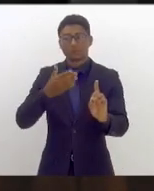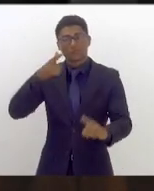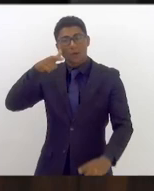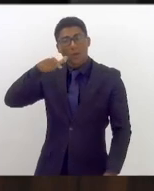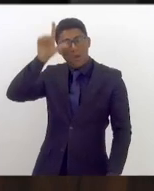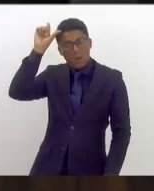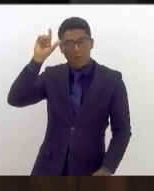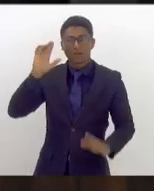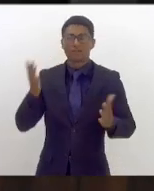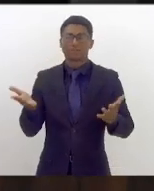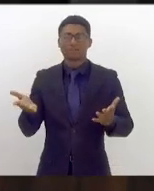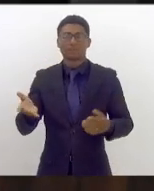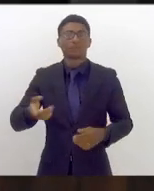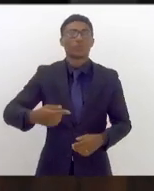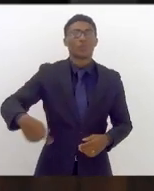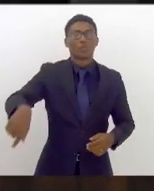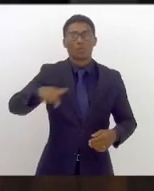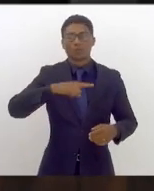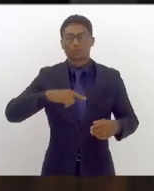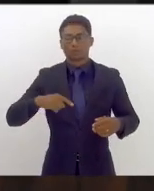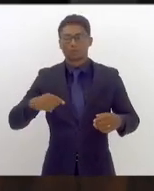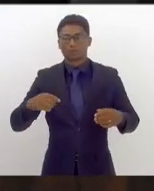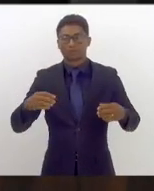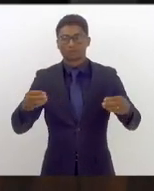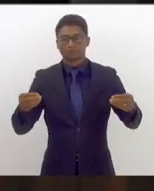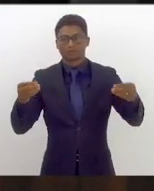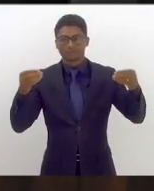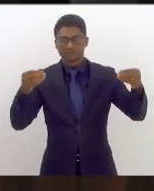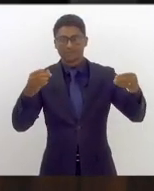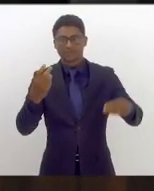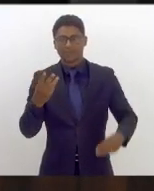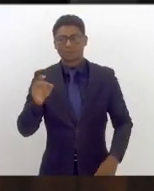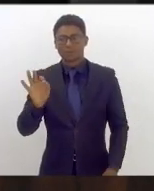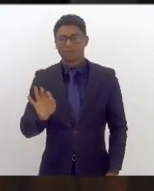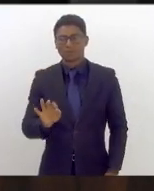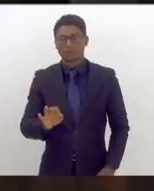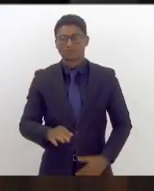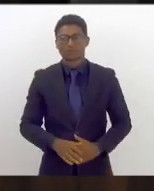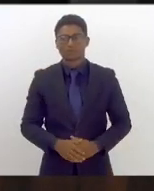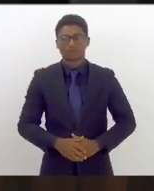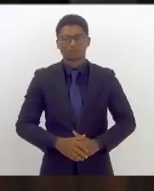que nós fixamos o retrato em 3% no Rio